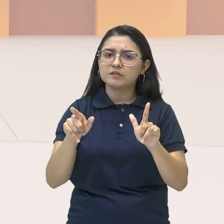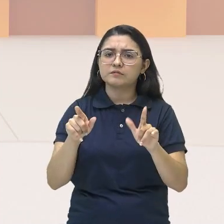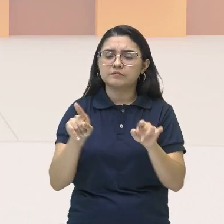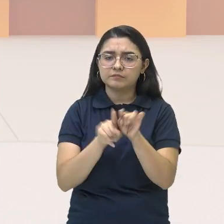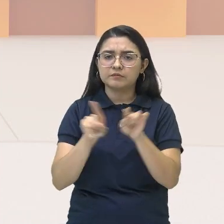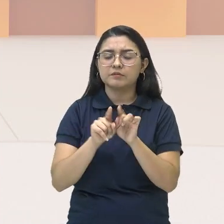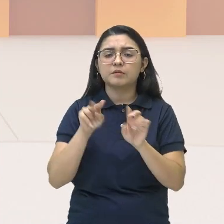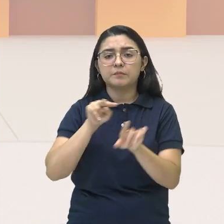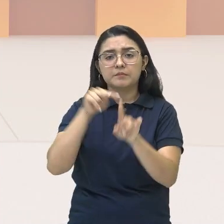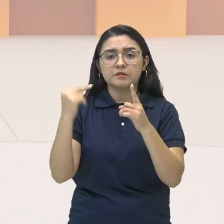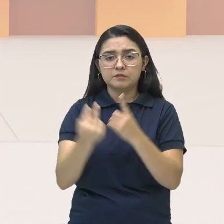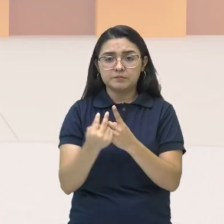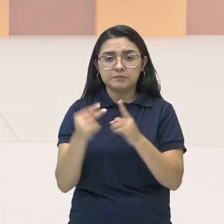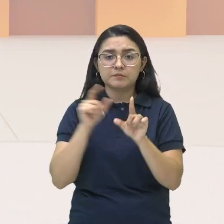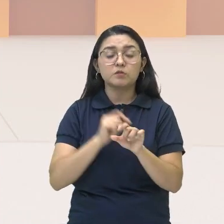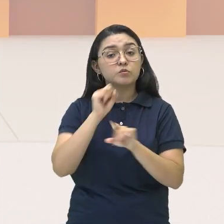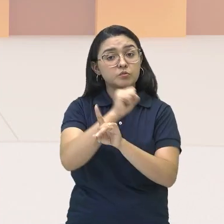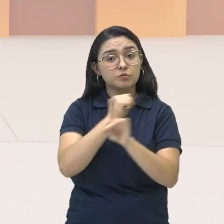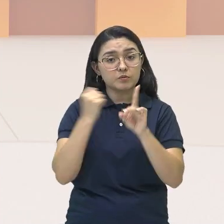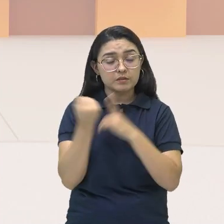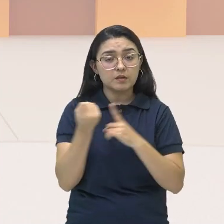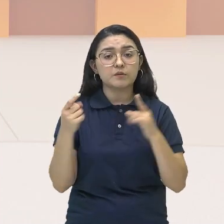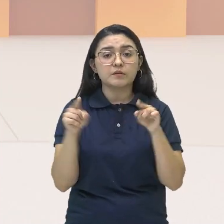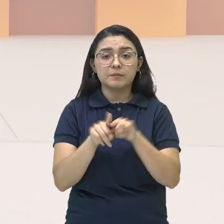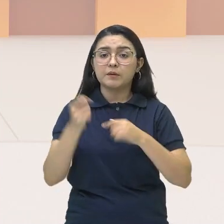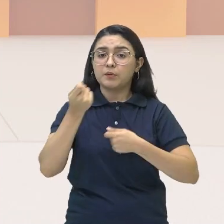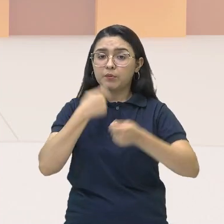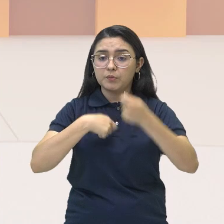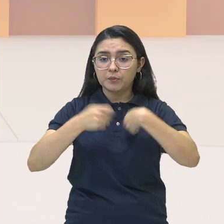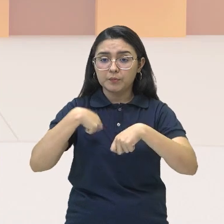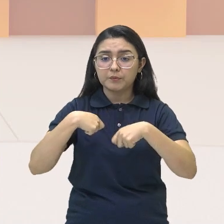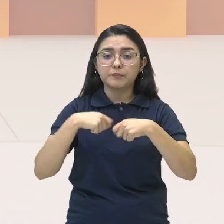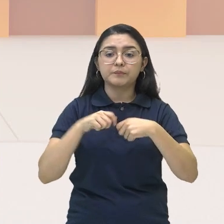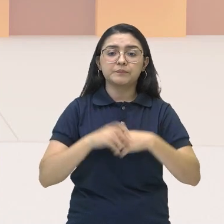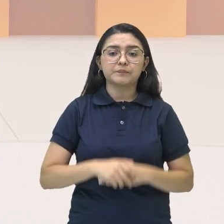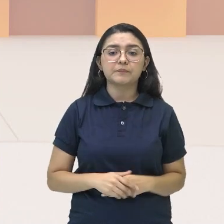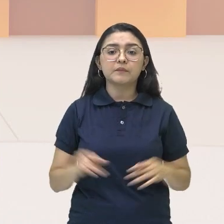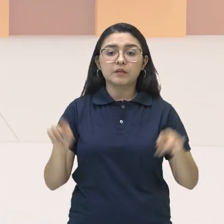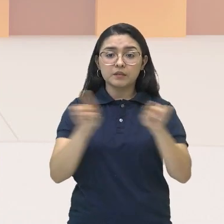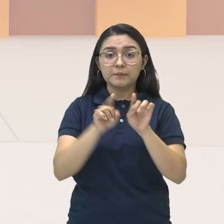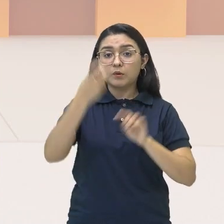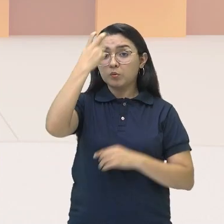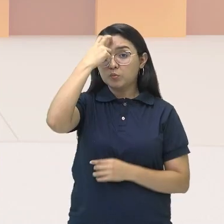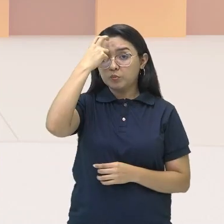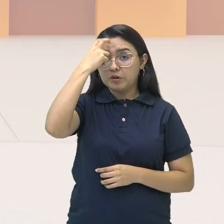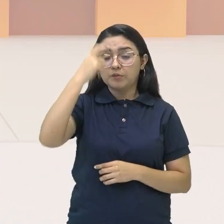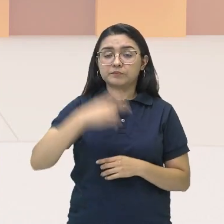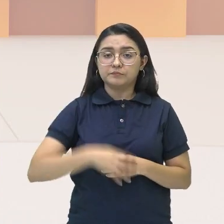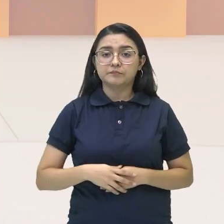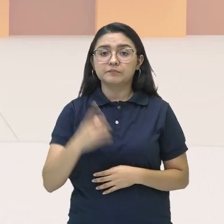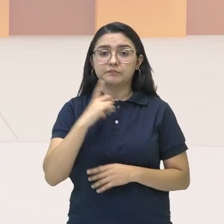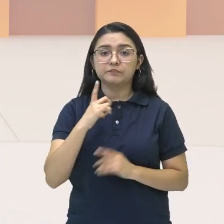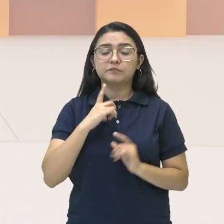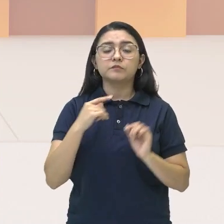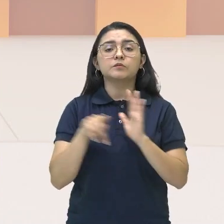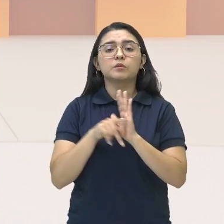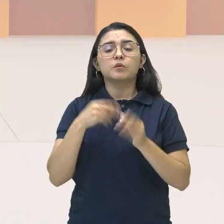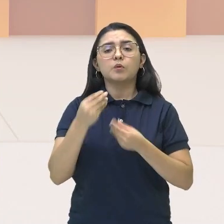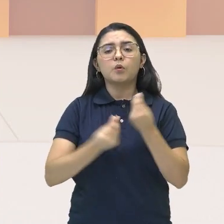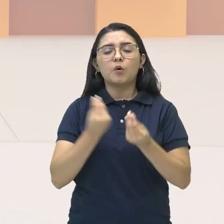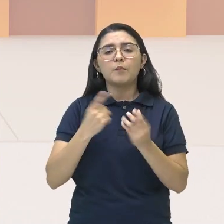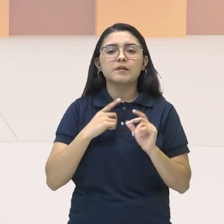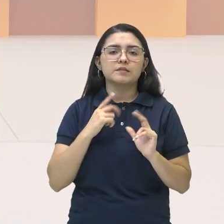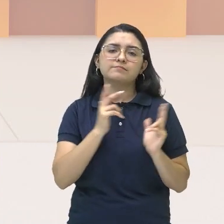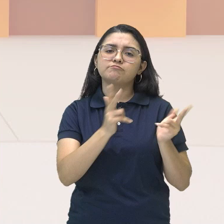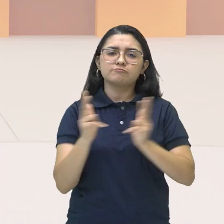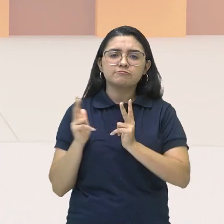tanto do ponto de vista social, também como econômico e também cultural, né, a sua forma de se